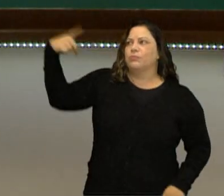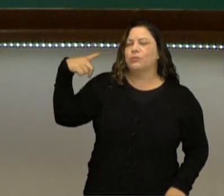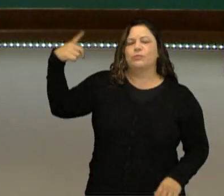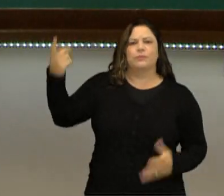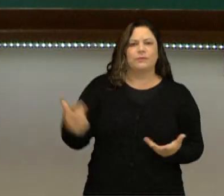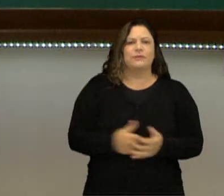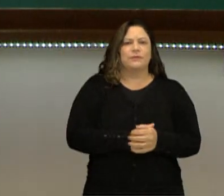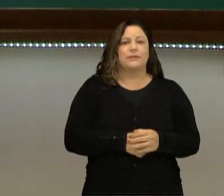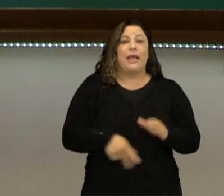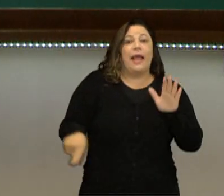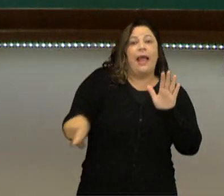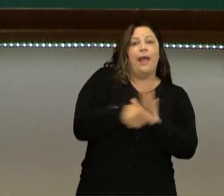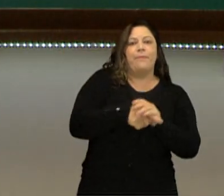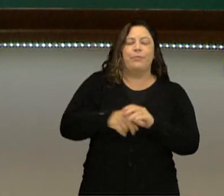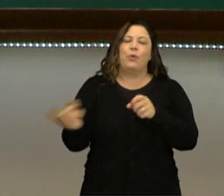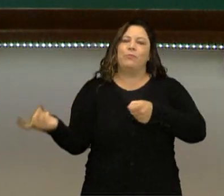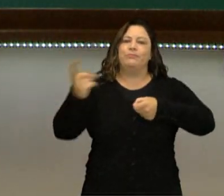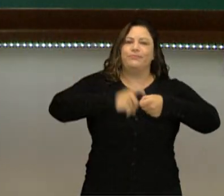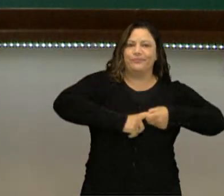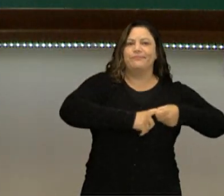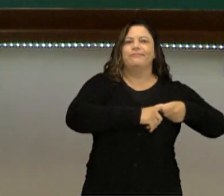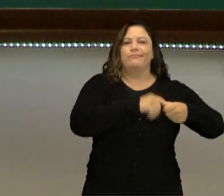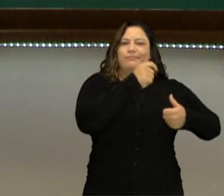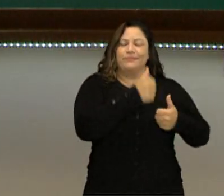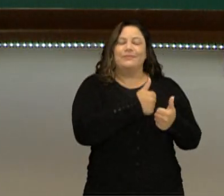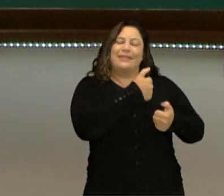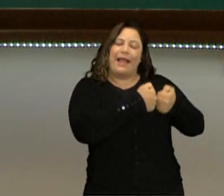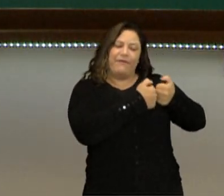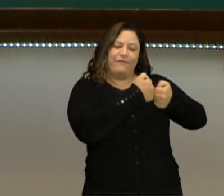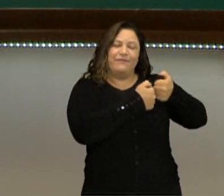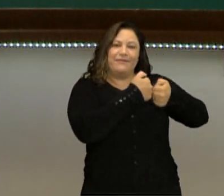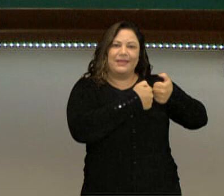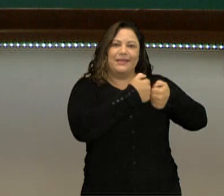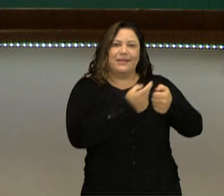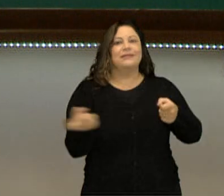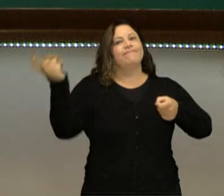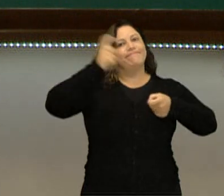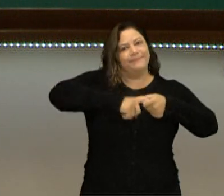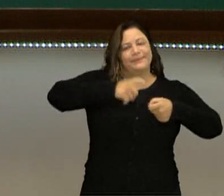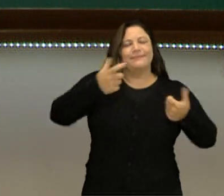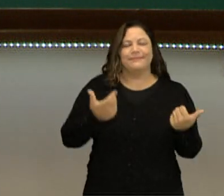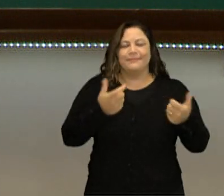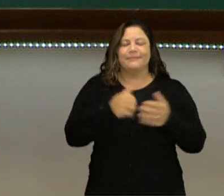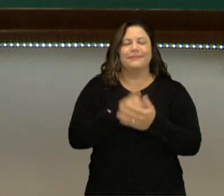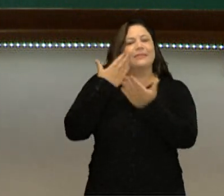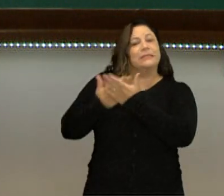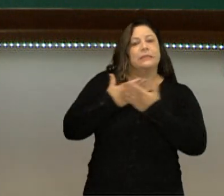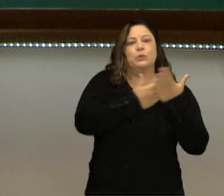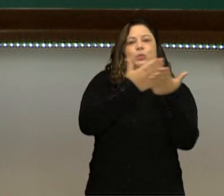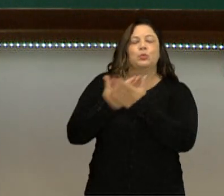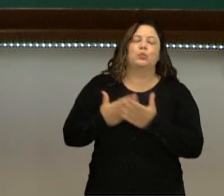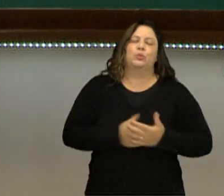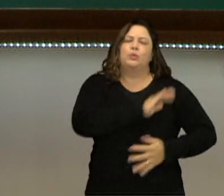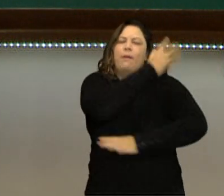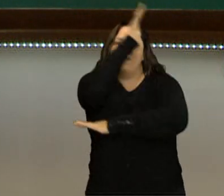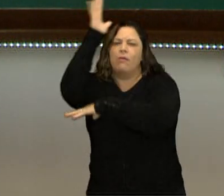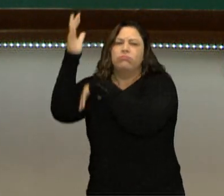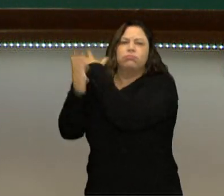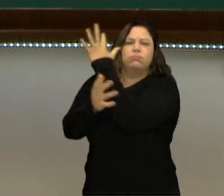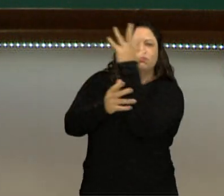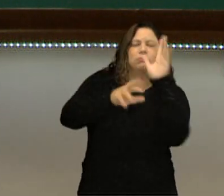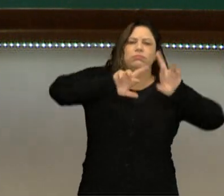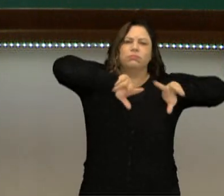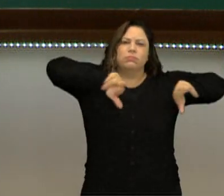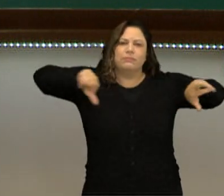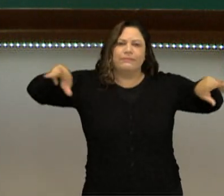um ramo da física. Aliás, a física, você sabe que ela estuda os fenômenos da natureza. E como